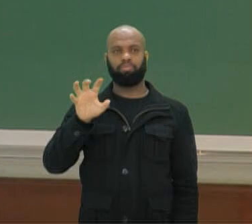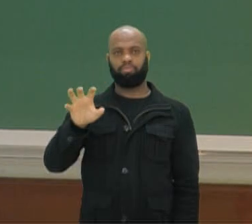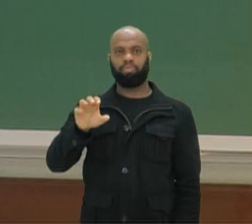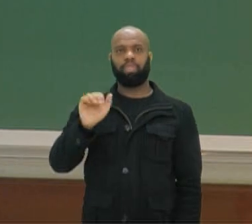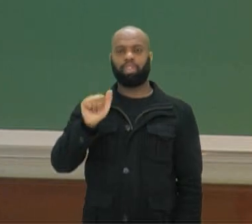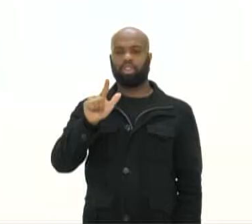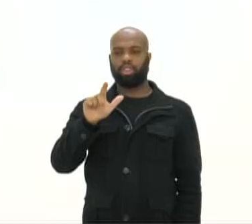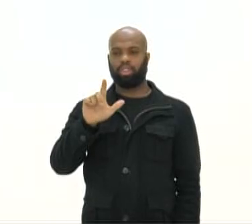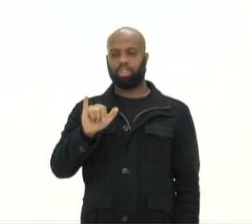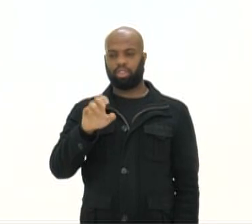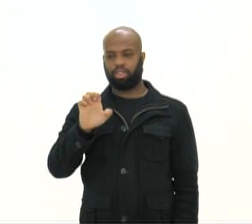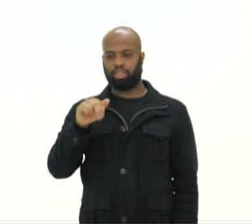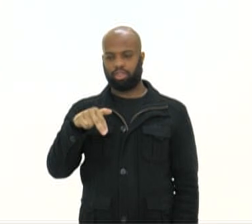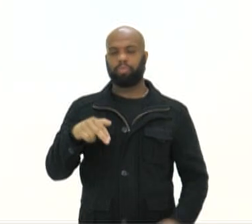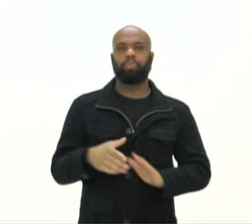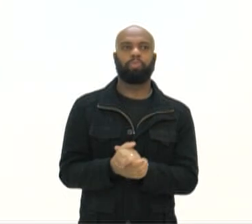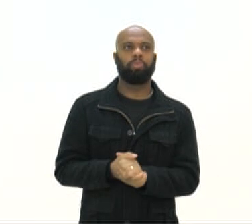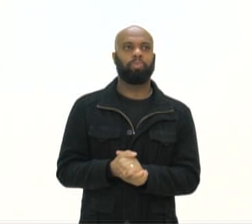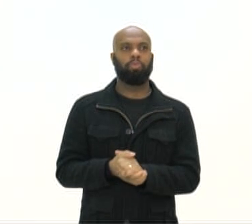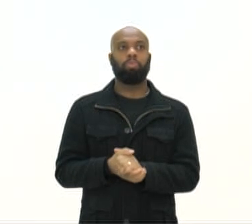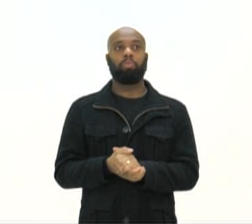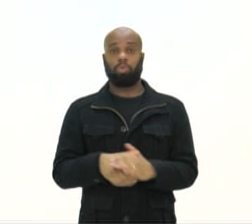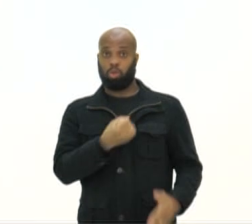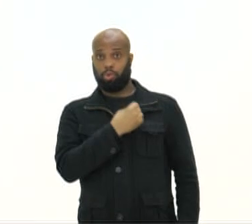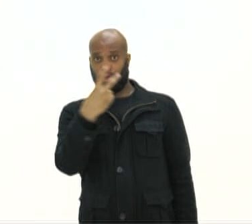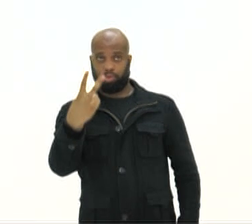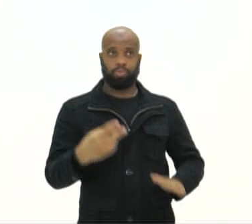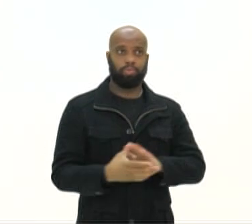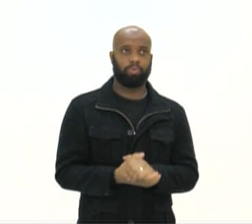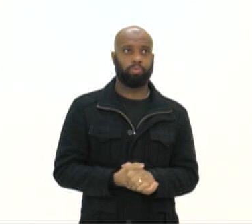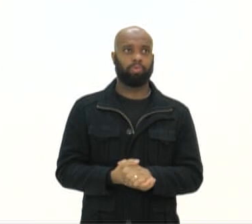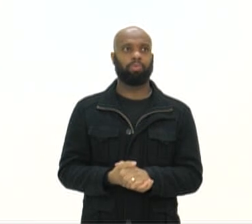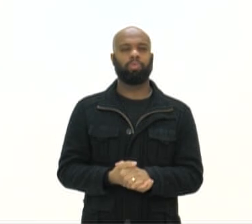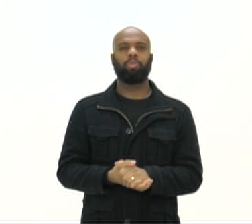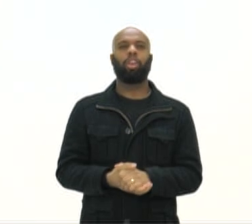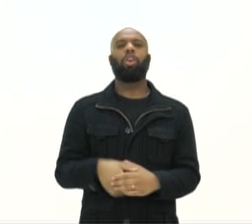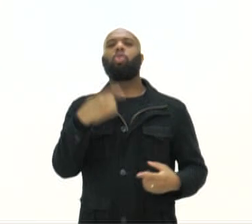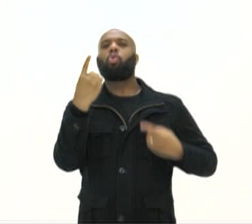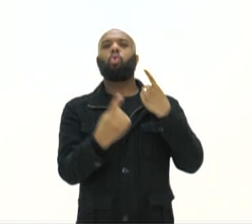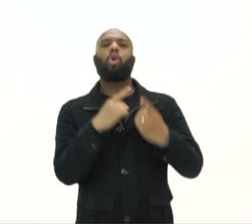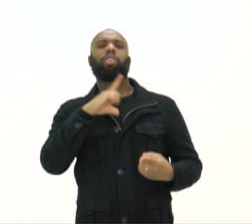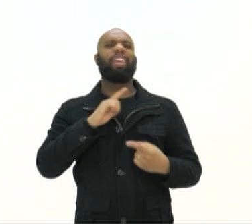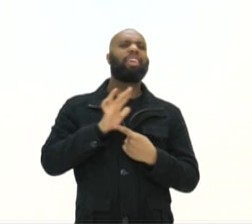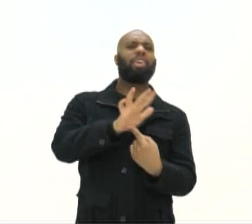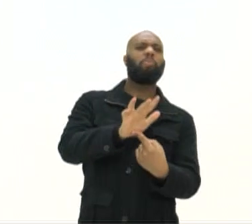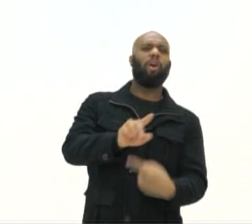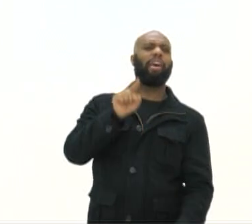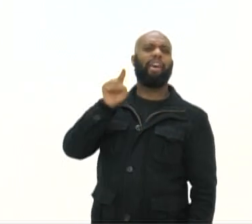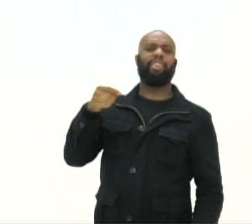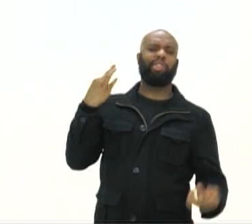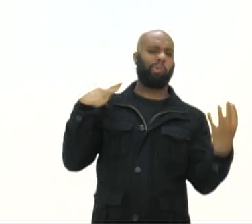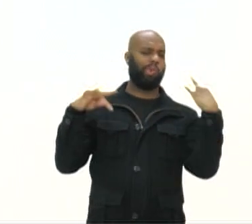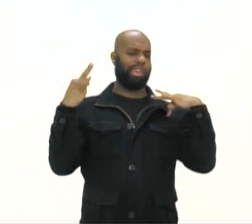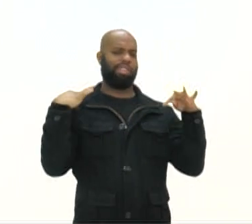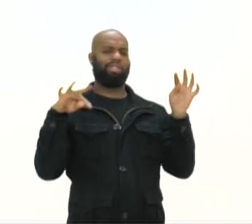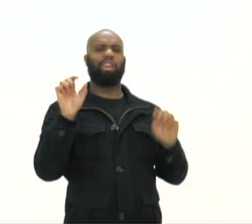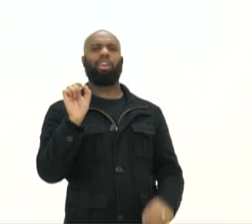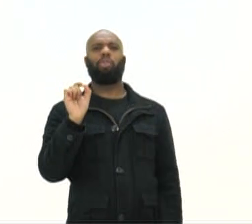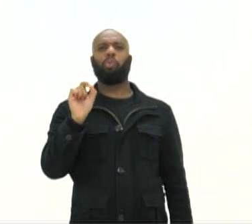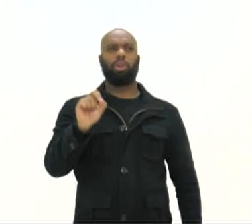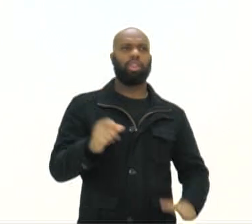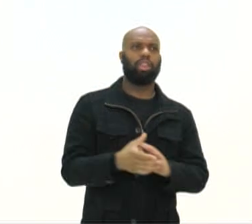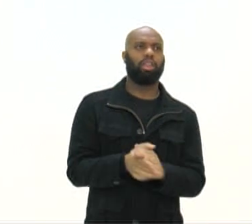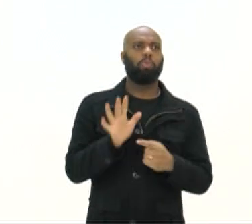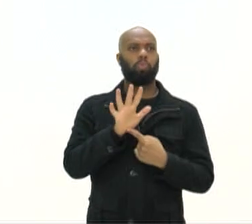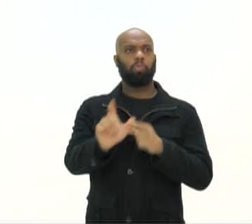questionar. What are the elements which shows it's a tourist? Qual é o elemento que mostra que ele é um turista? Eu botei